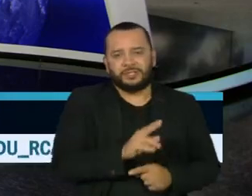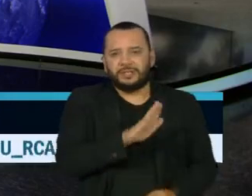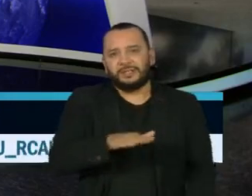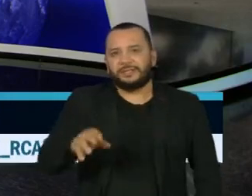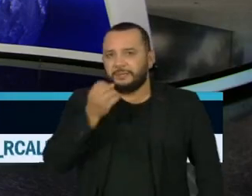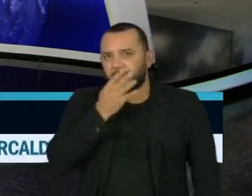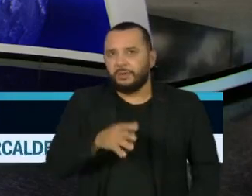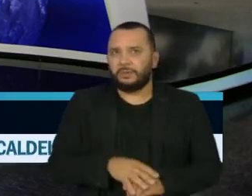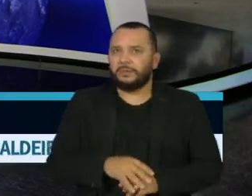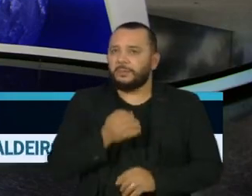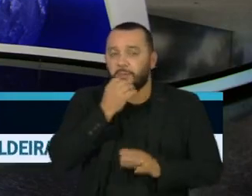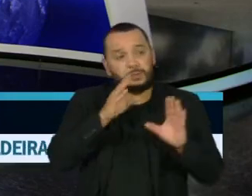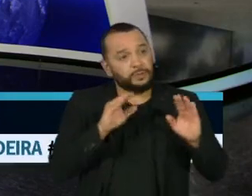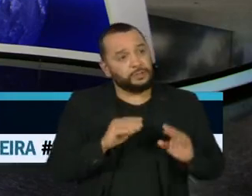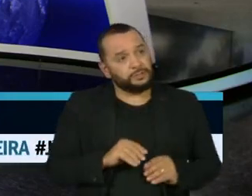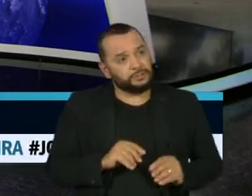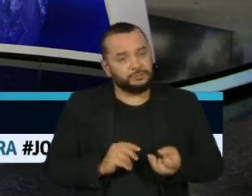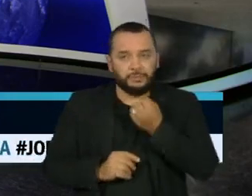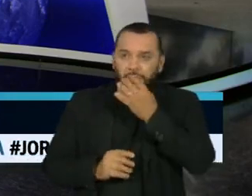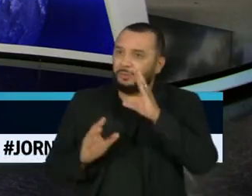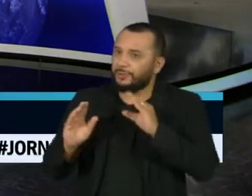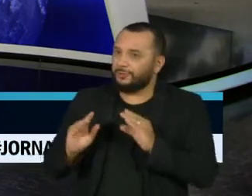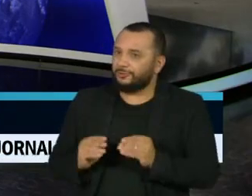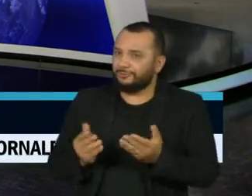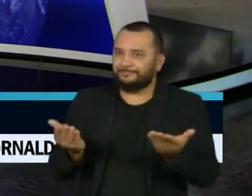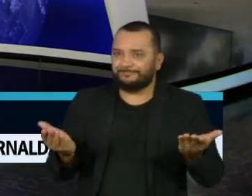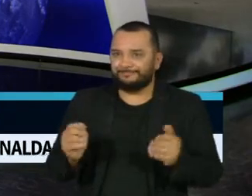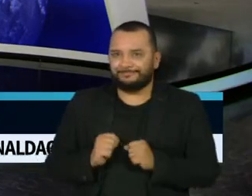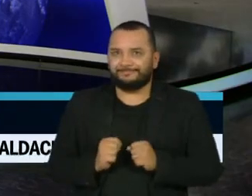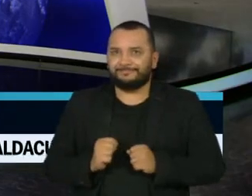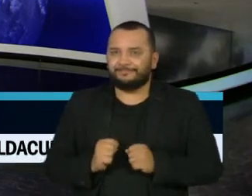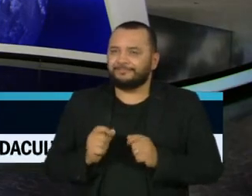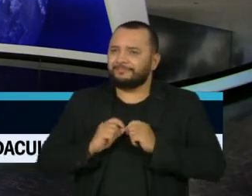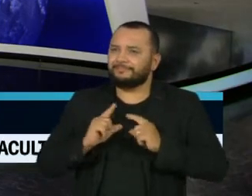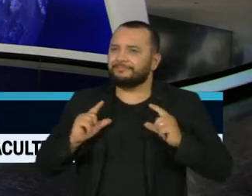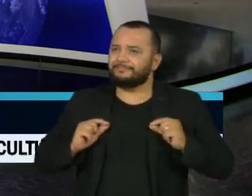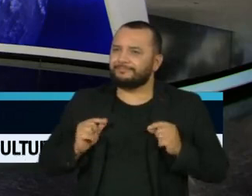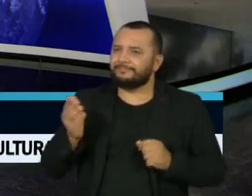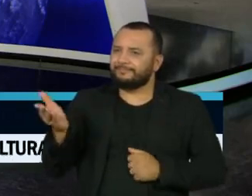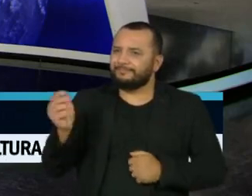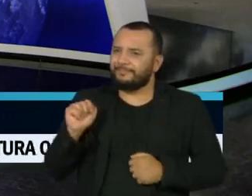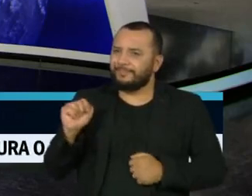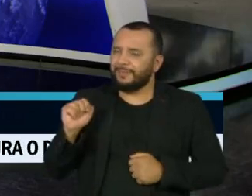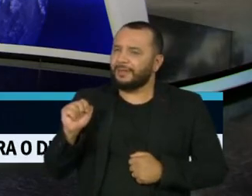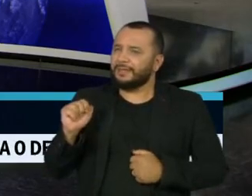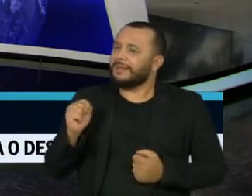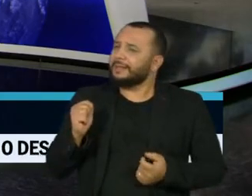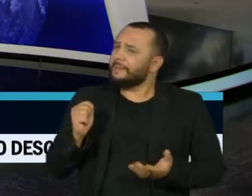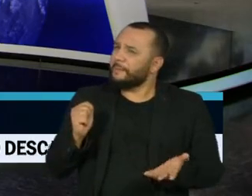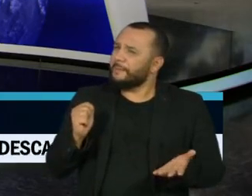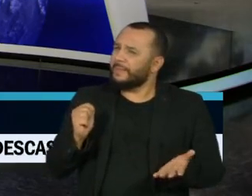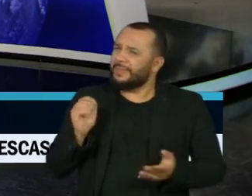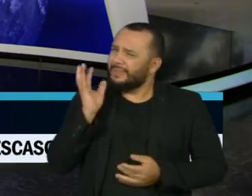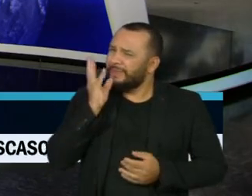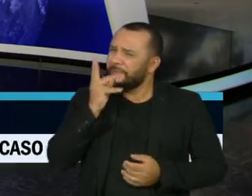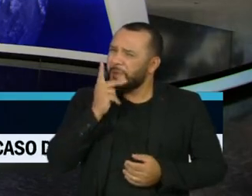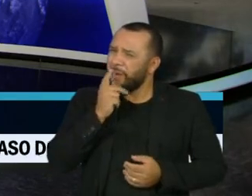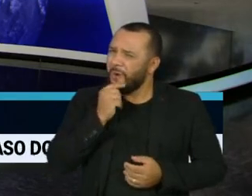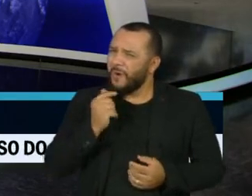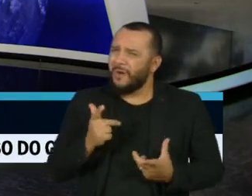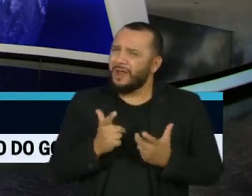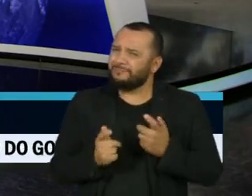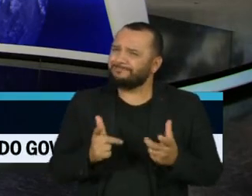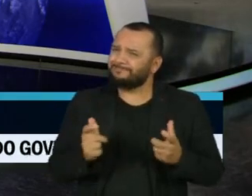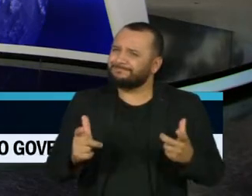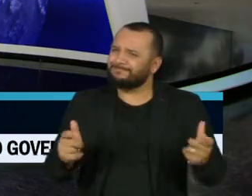Oi boa noite acabou agora está boa noite eu trouxe o dia vou dado preocupante é que a demora em começar a imunização infantil